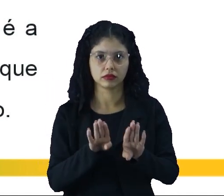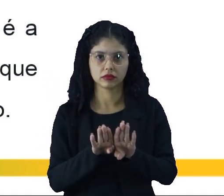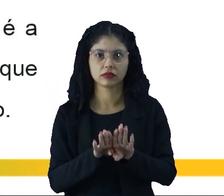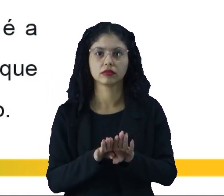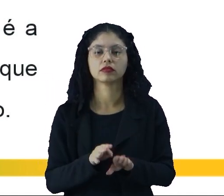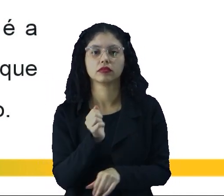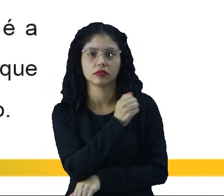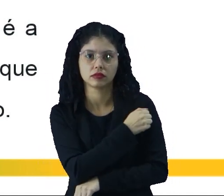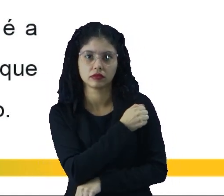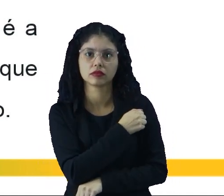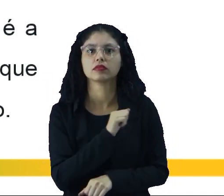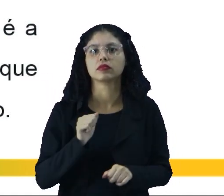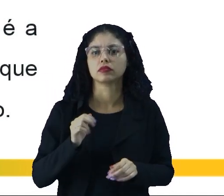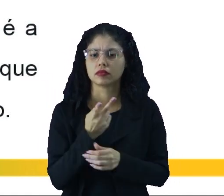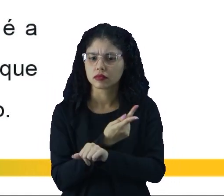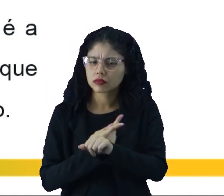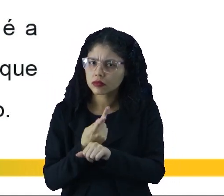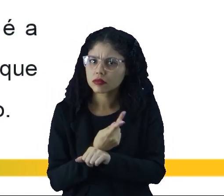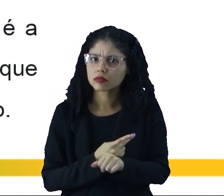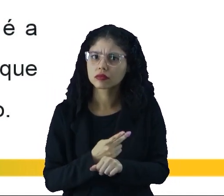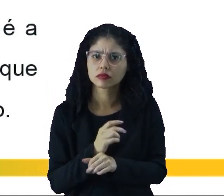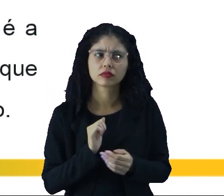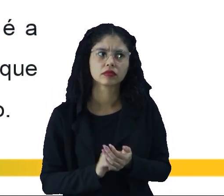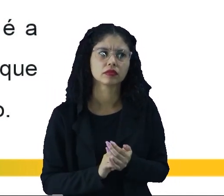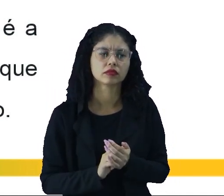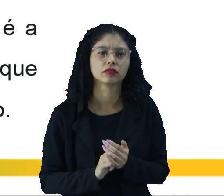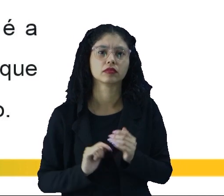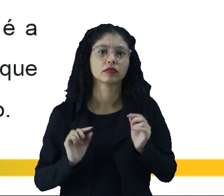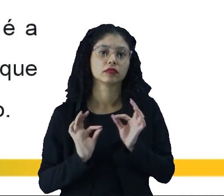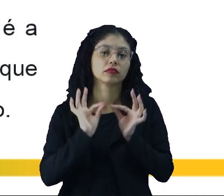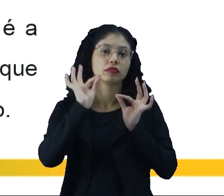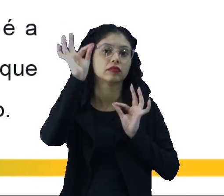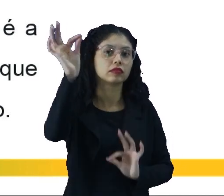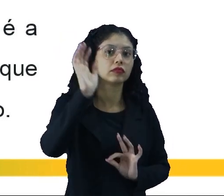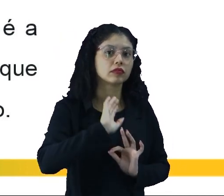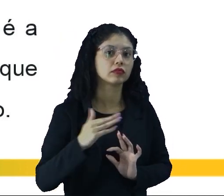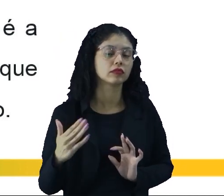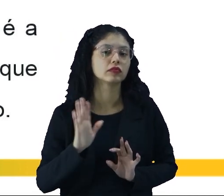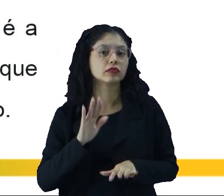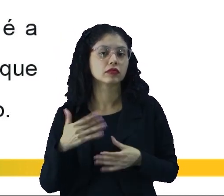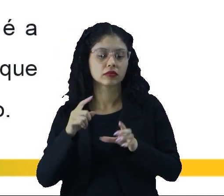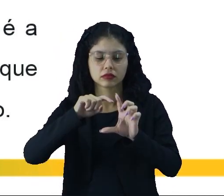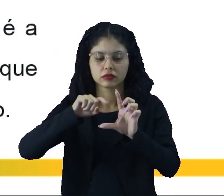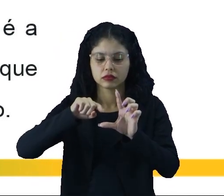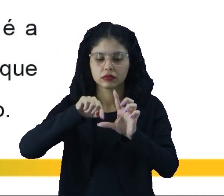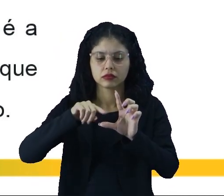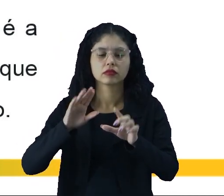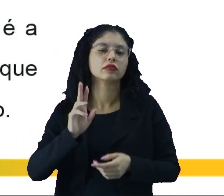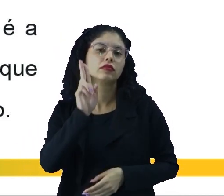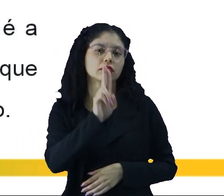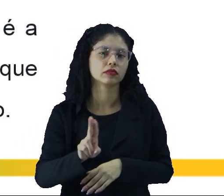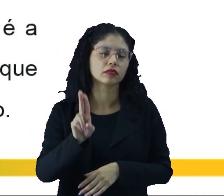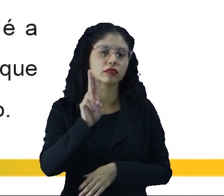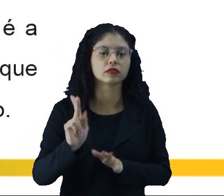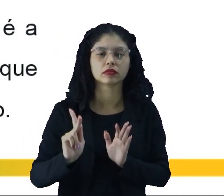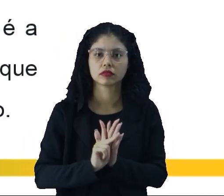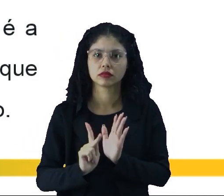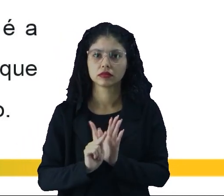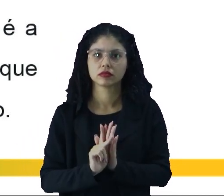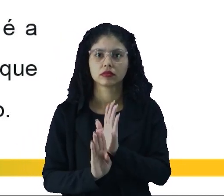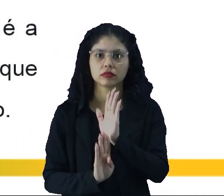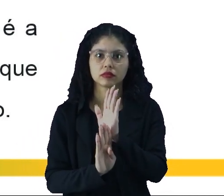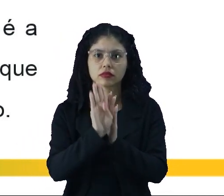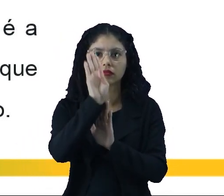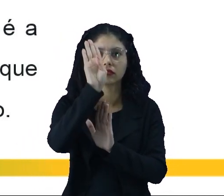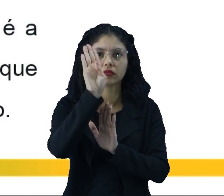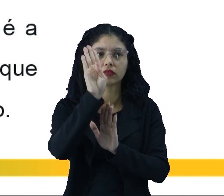lá os alunos procuram lançar o foguete a distância maior. Então, qual é o ângulo que a gente vai usar lá, justamente, né,